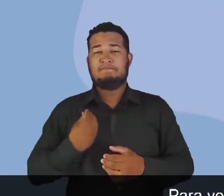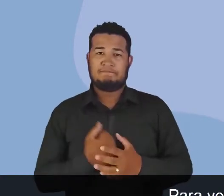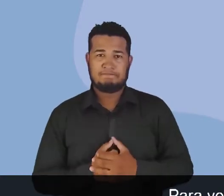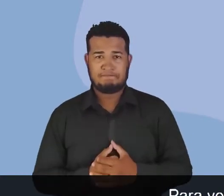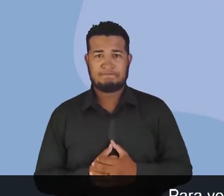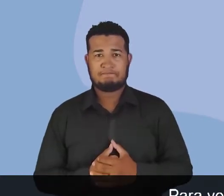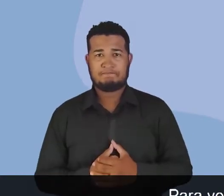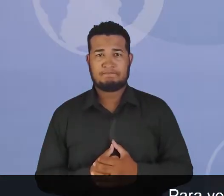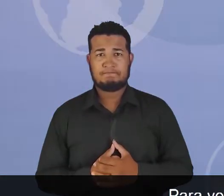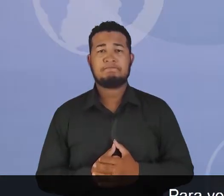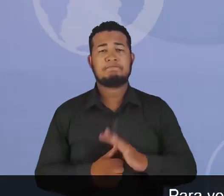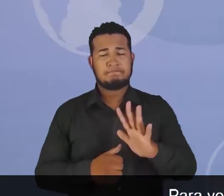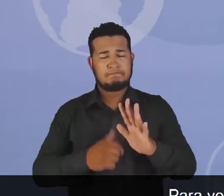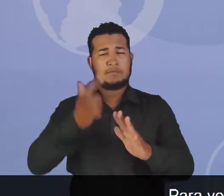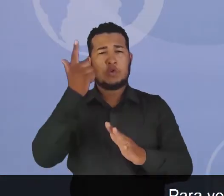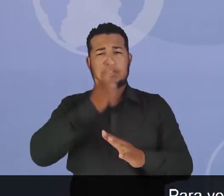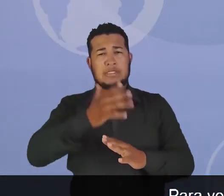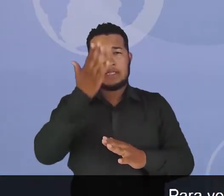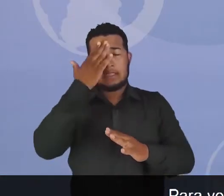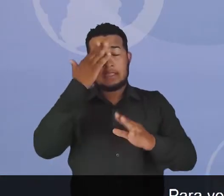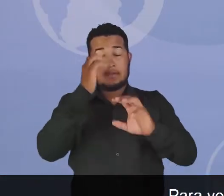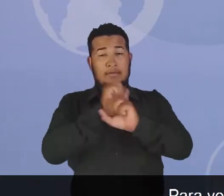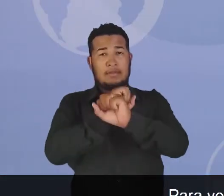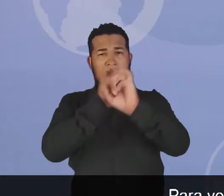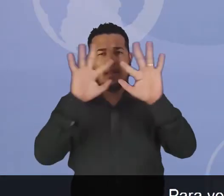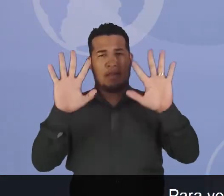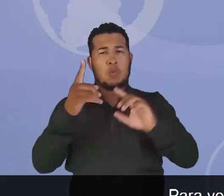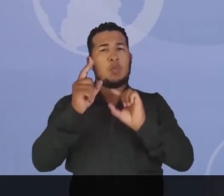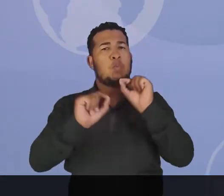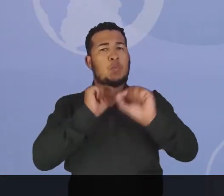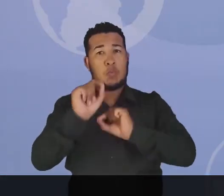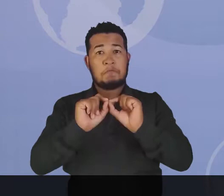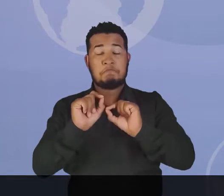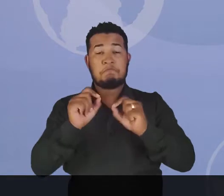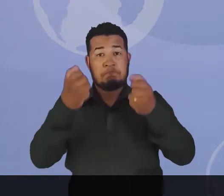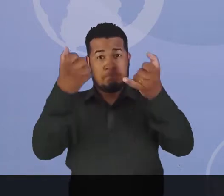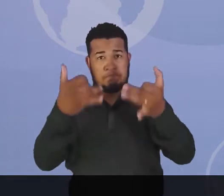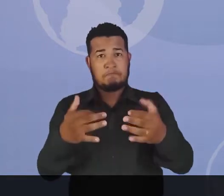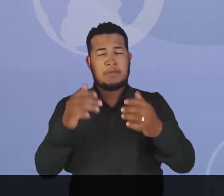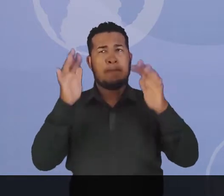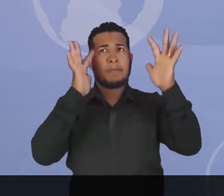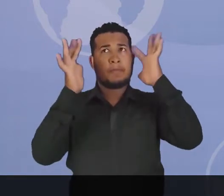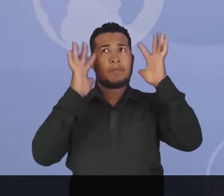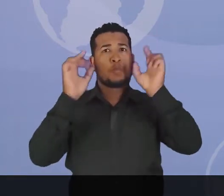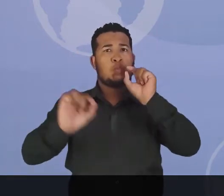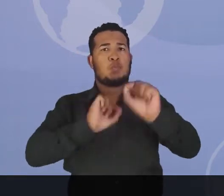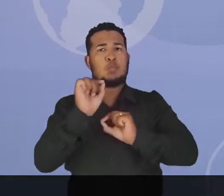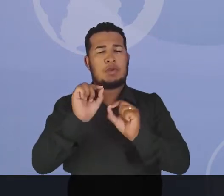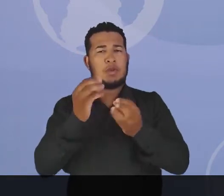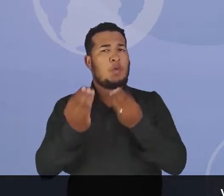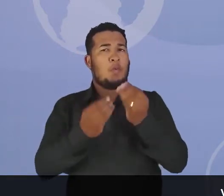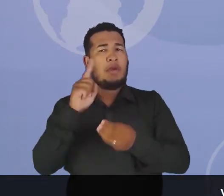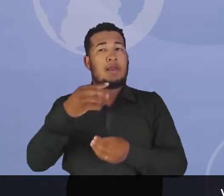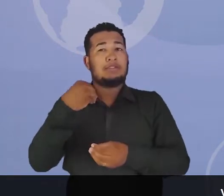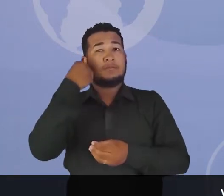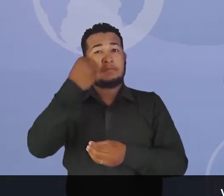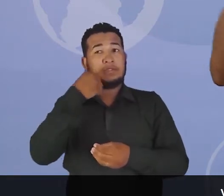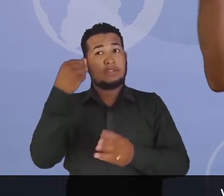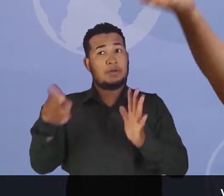Para vocês entenderem o que é isso, vem aqui na tela comigo, vamos pensar a experiência agrícola.